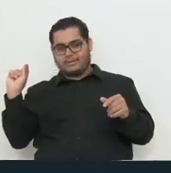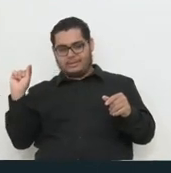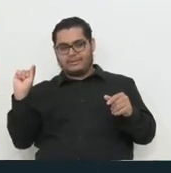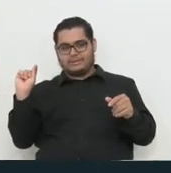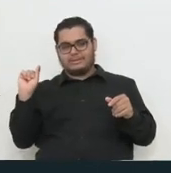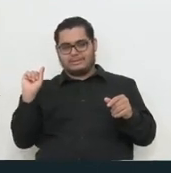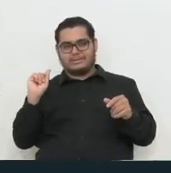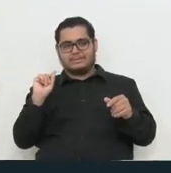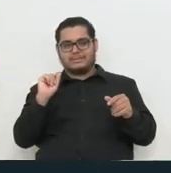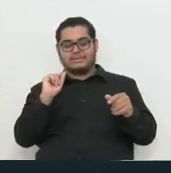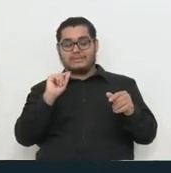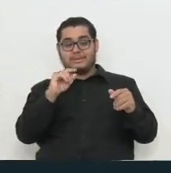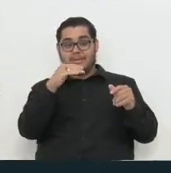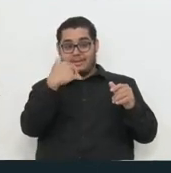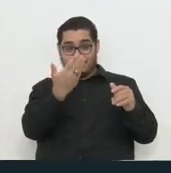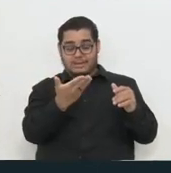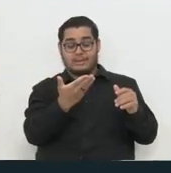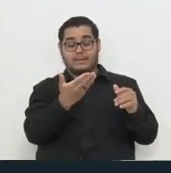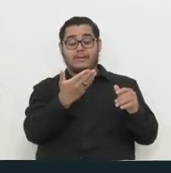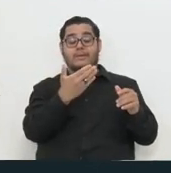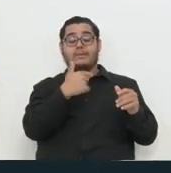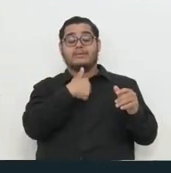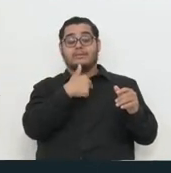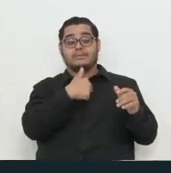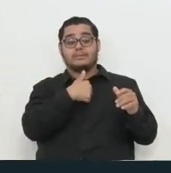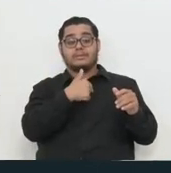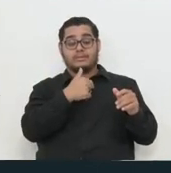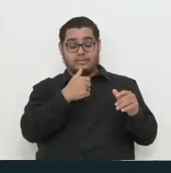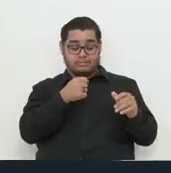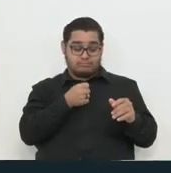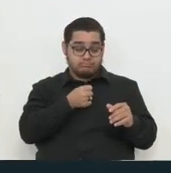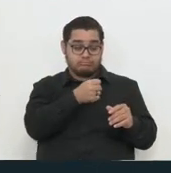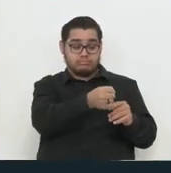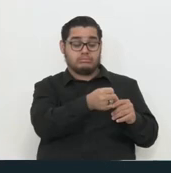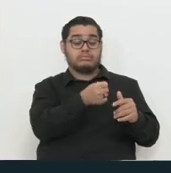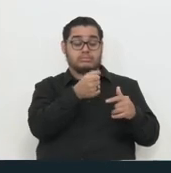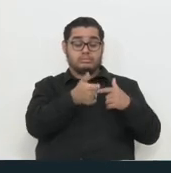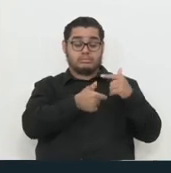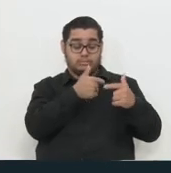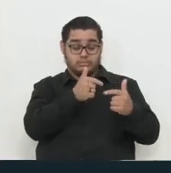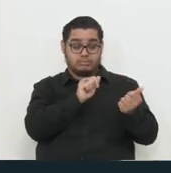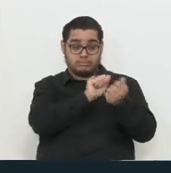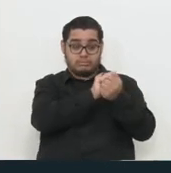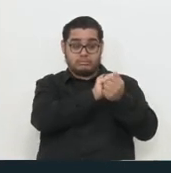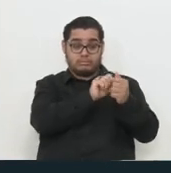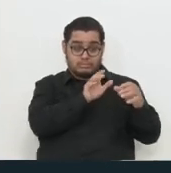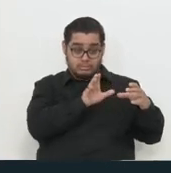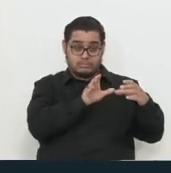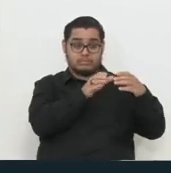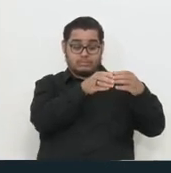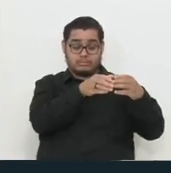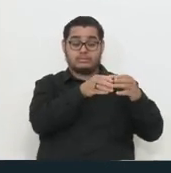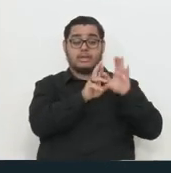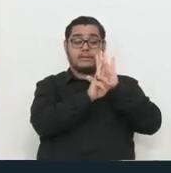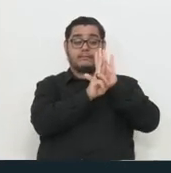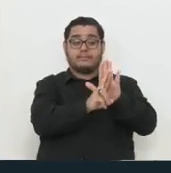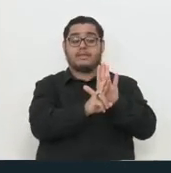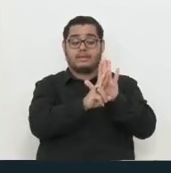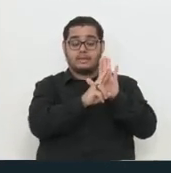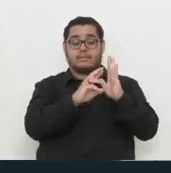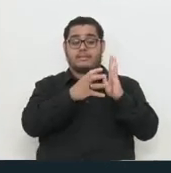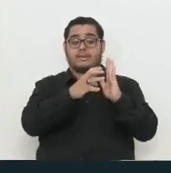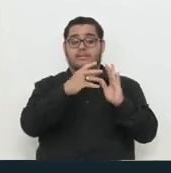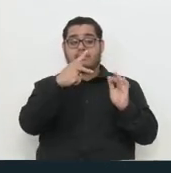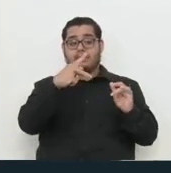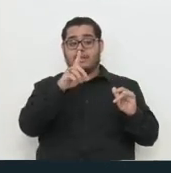então indico esse Vereador para participar da comissão representando o partido PDT tá registrado Vereador